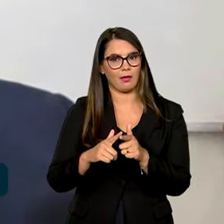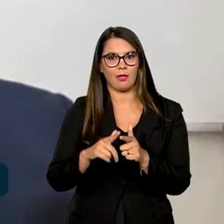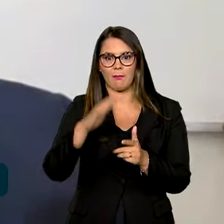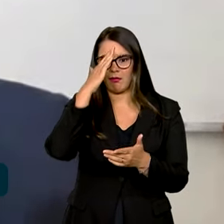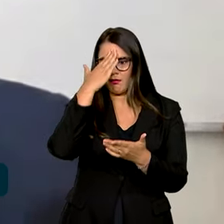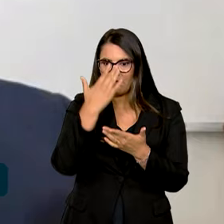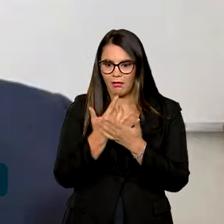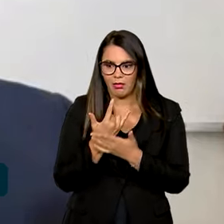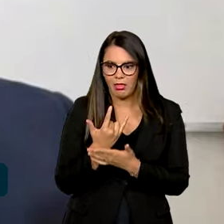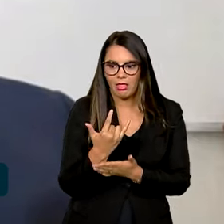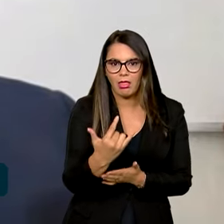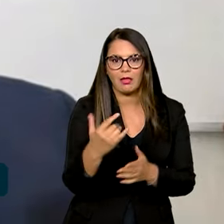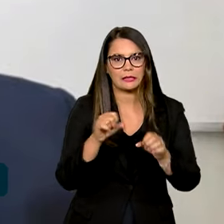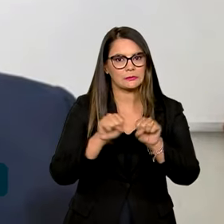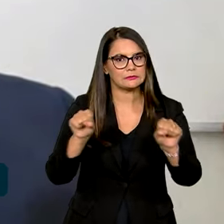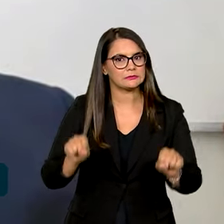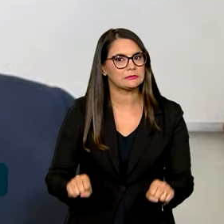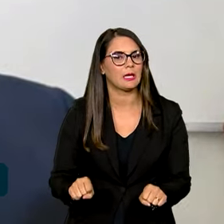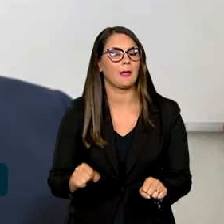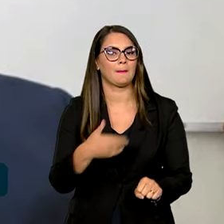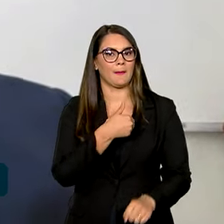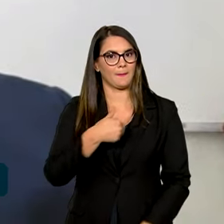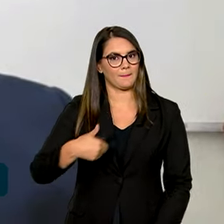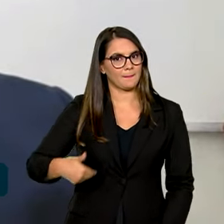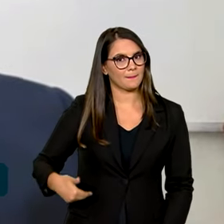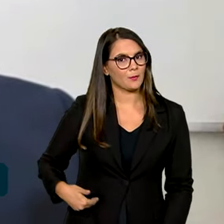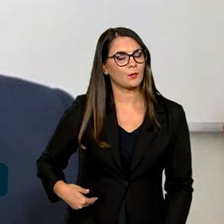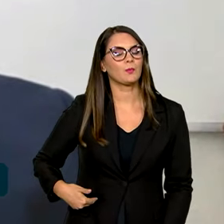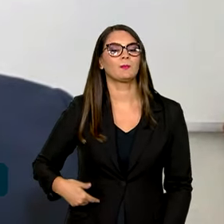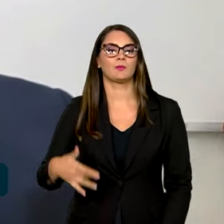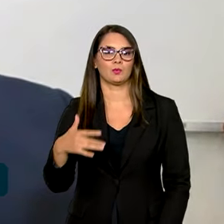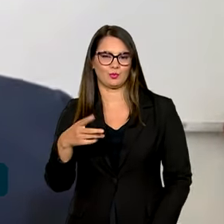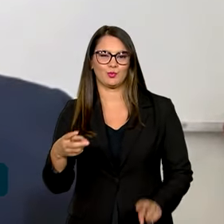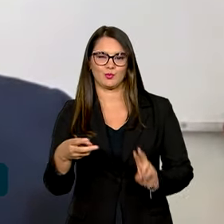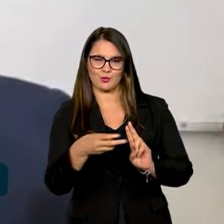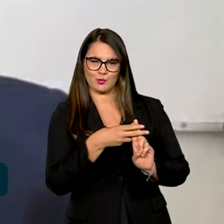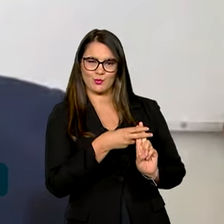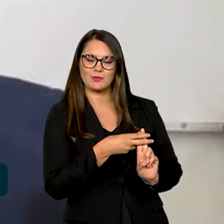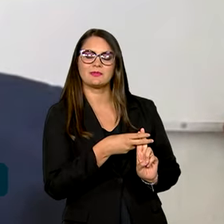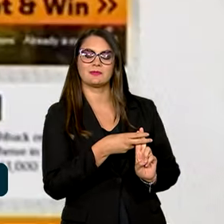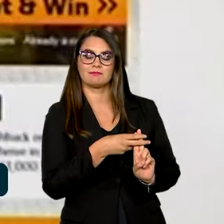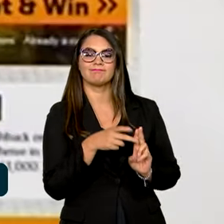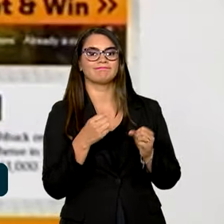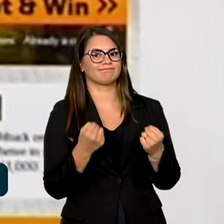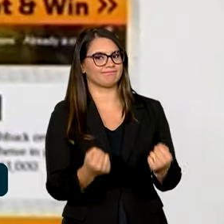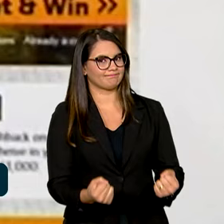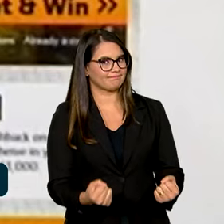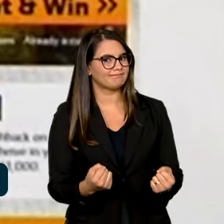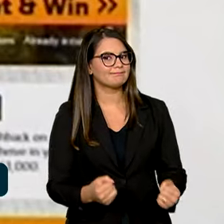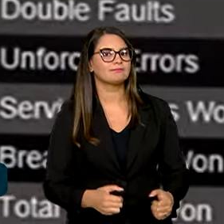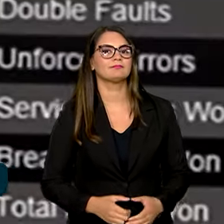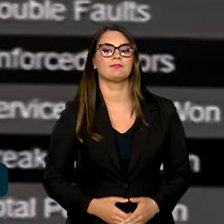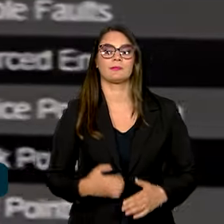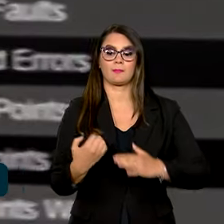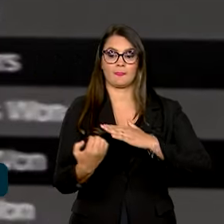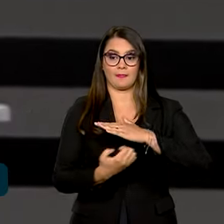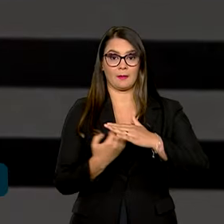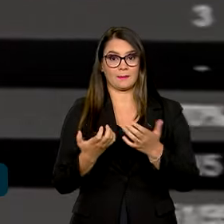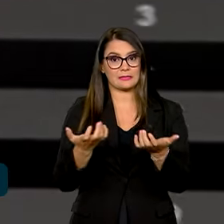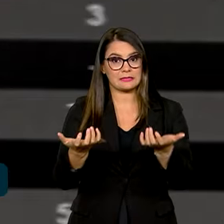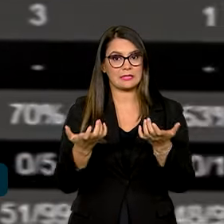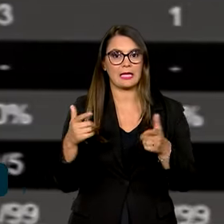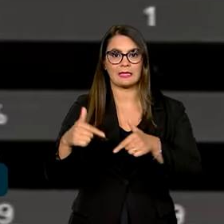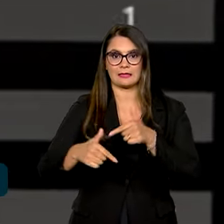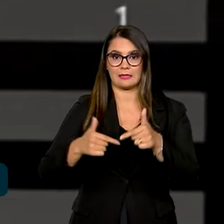sobrecarregando o nosso sistema eh público sistema o SUS o sistema público de saúde as empresas que desejam